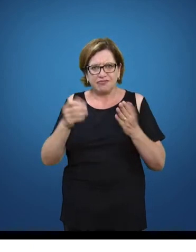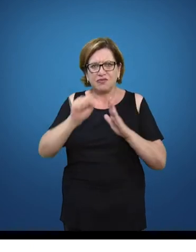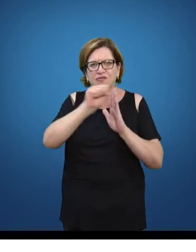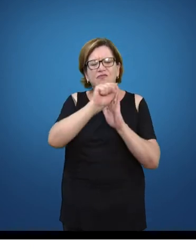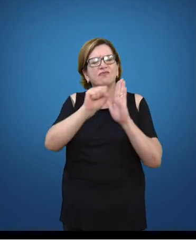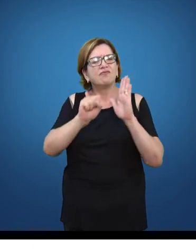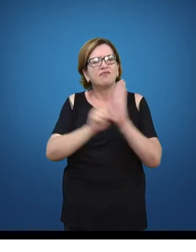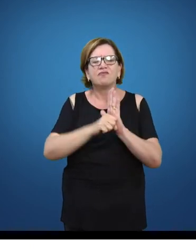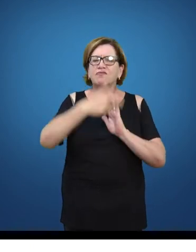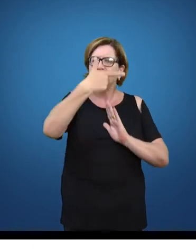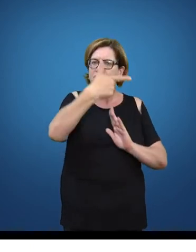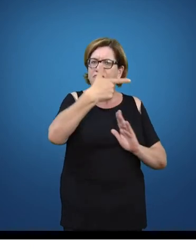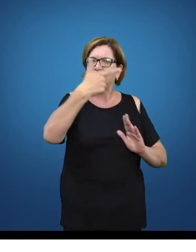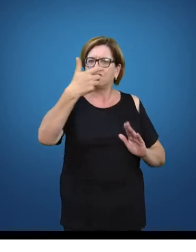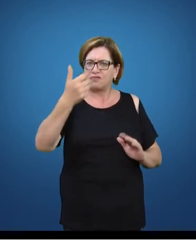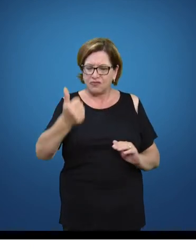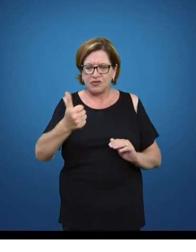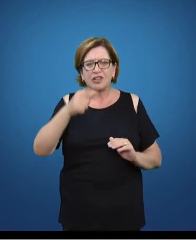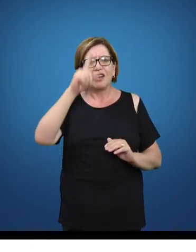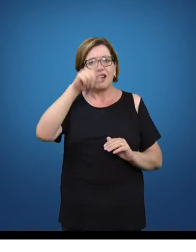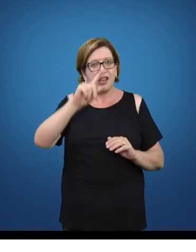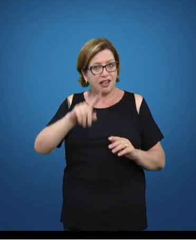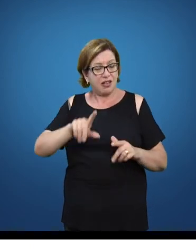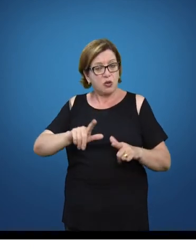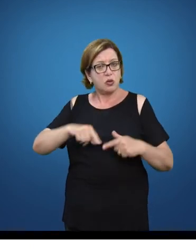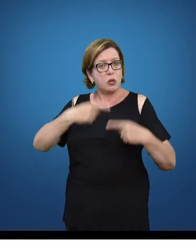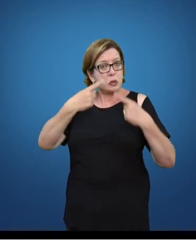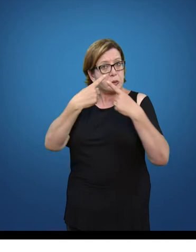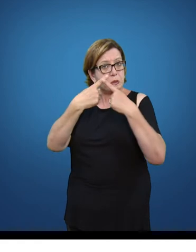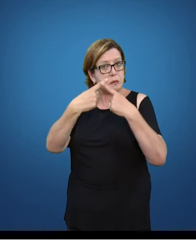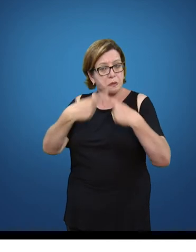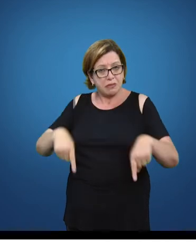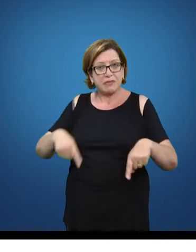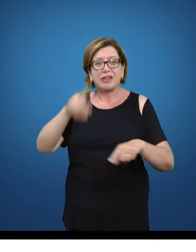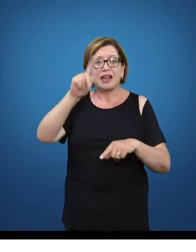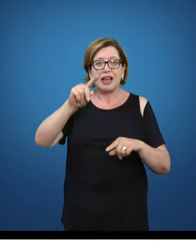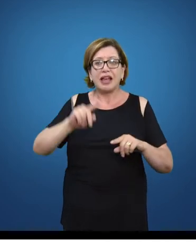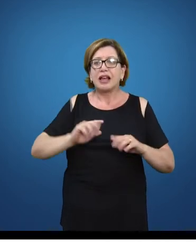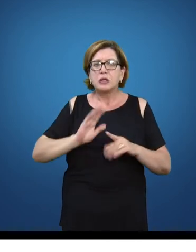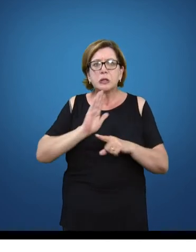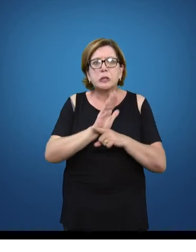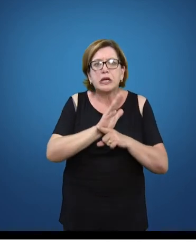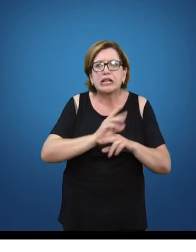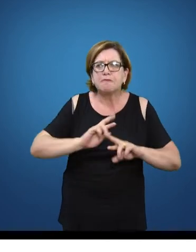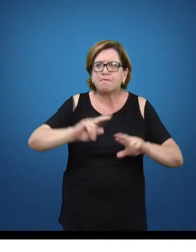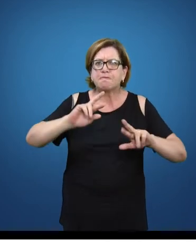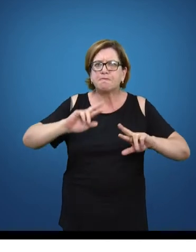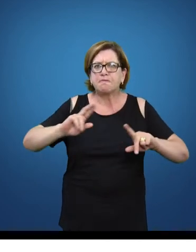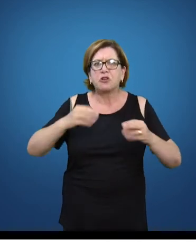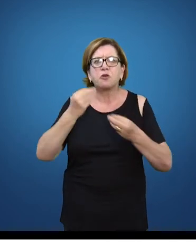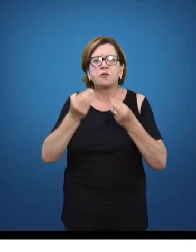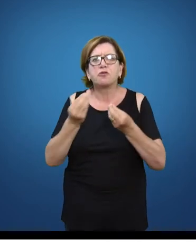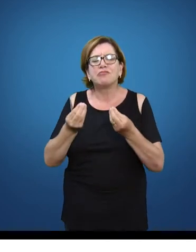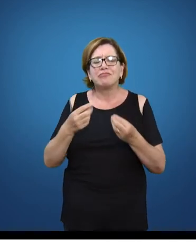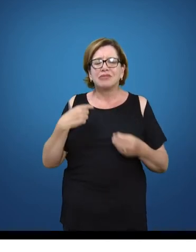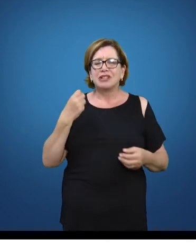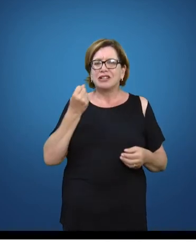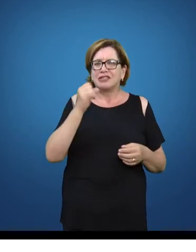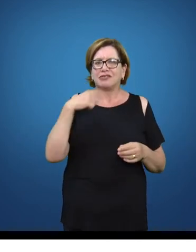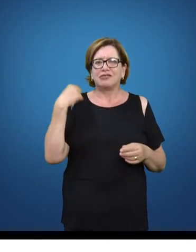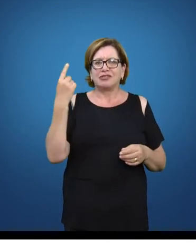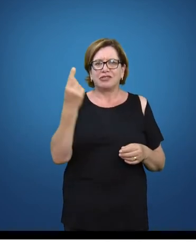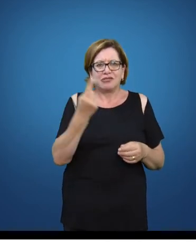21 é sobretudo atender à diversidade e como nós vamos atender essa diversidade se a gente na nossa